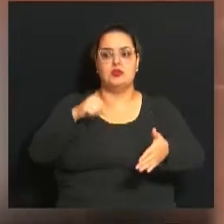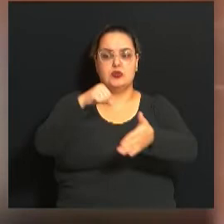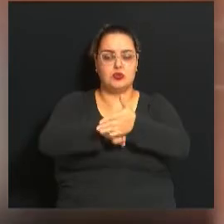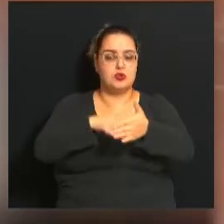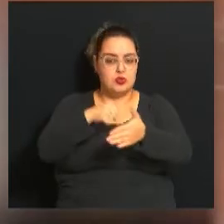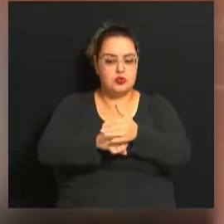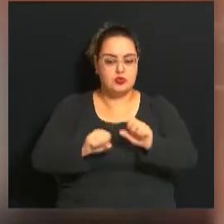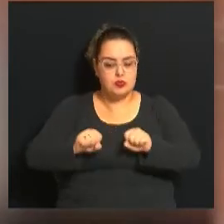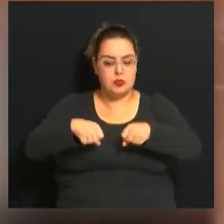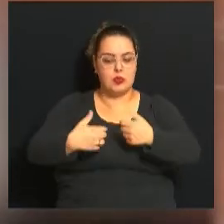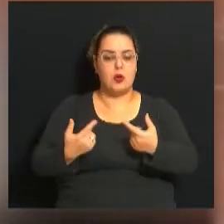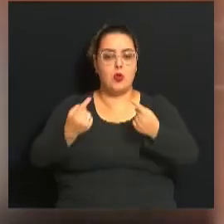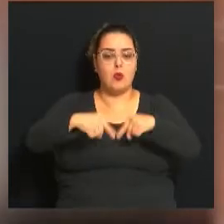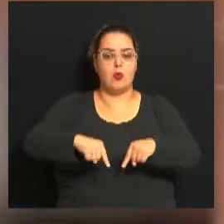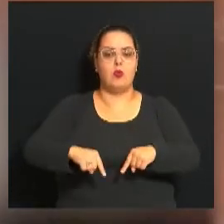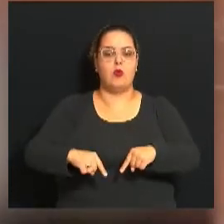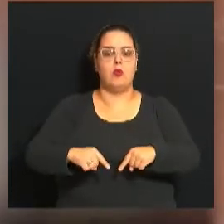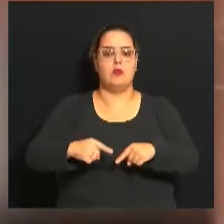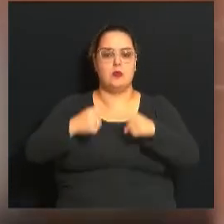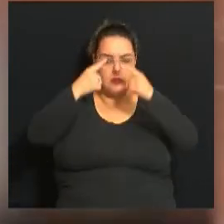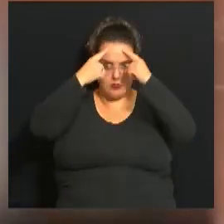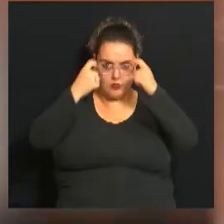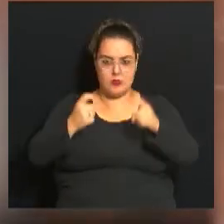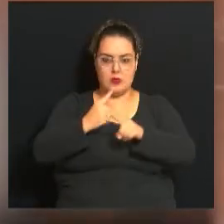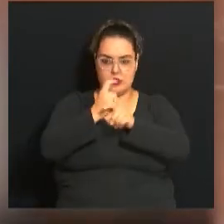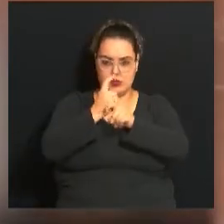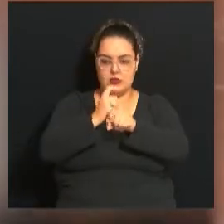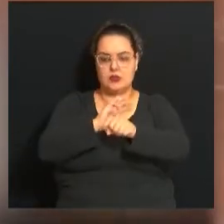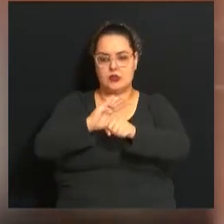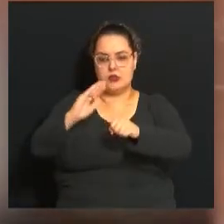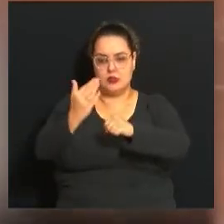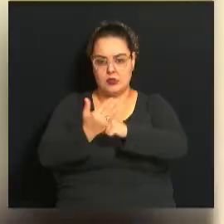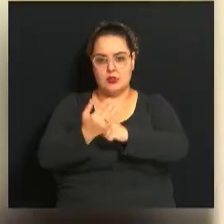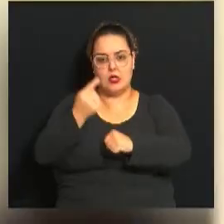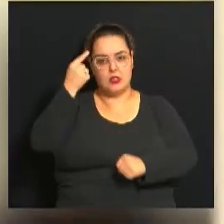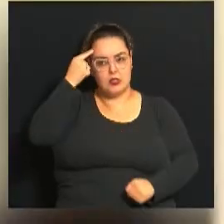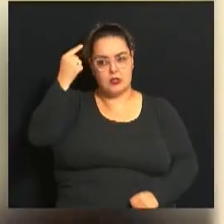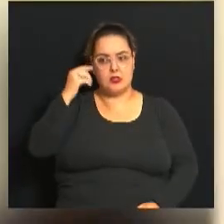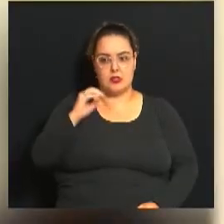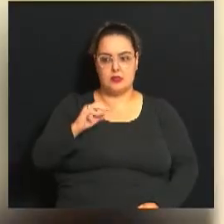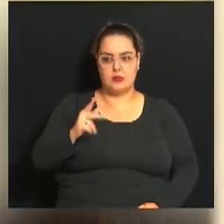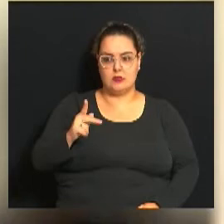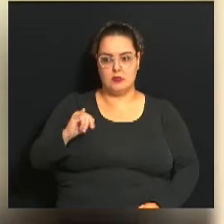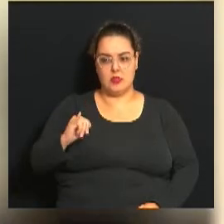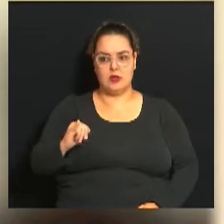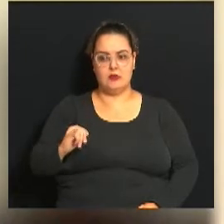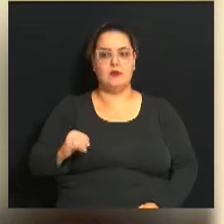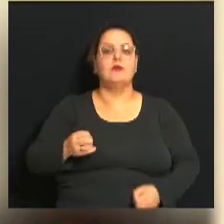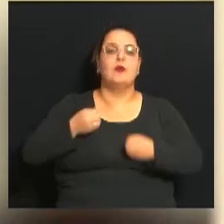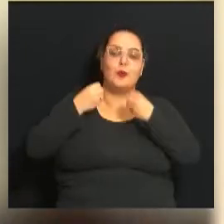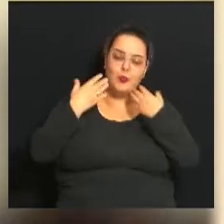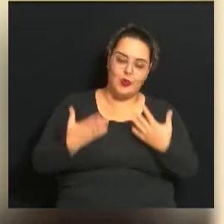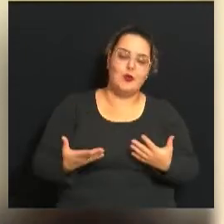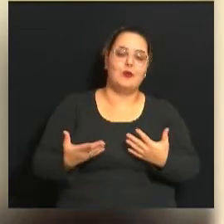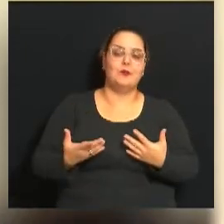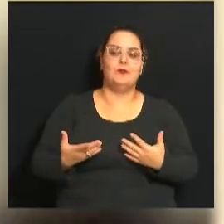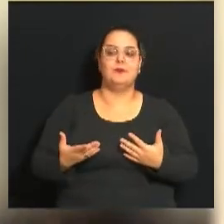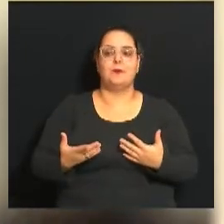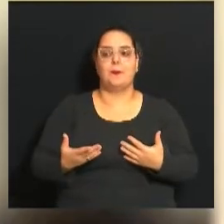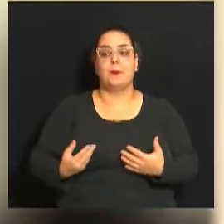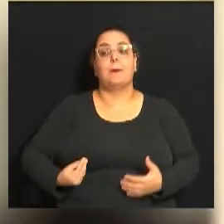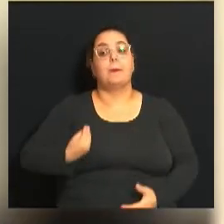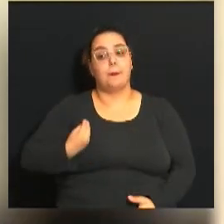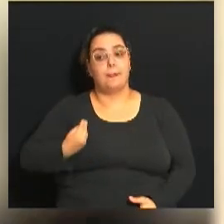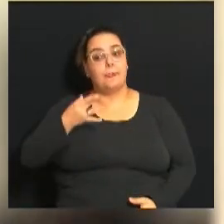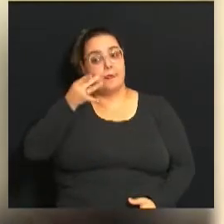contra a violência fascista, que é a ideia da CPI. Então foi muito bem sucedido, teve bastante presença,